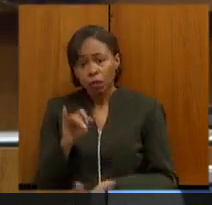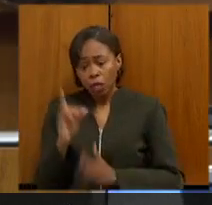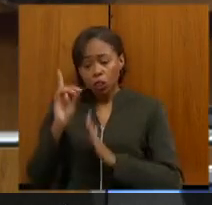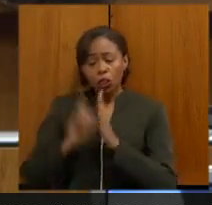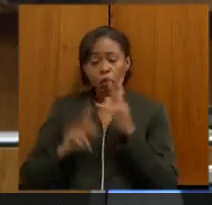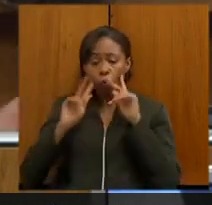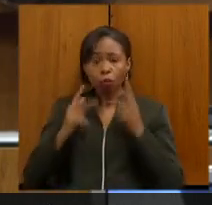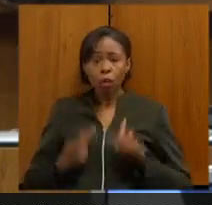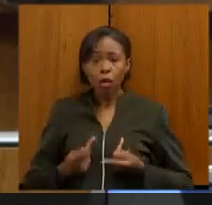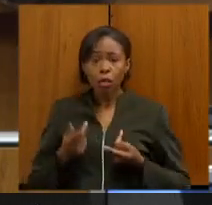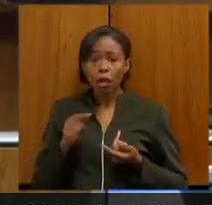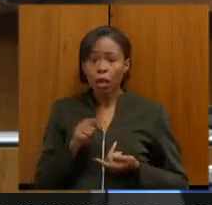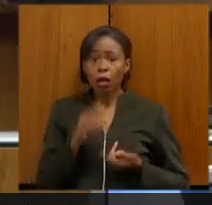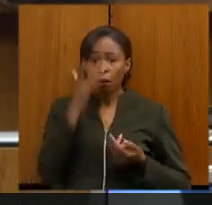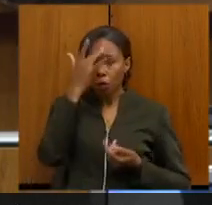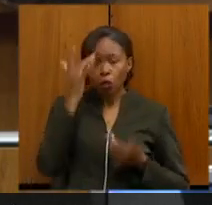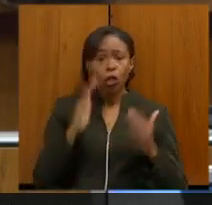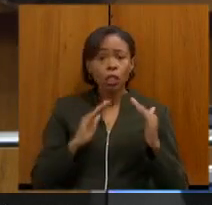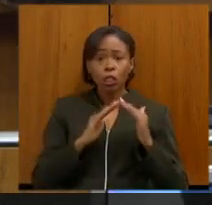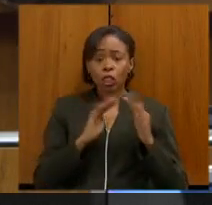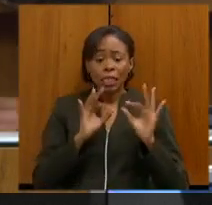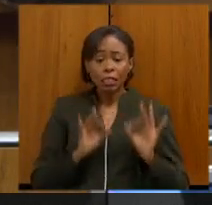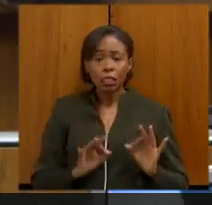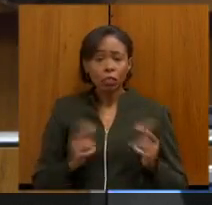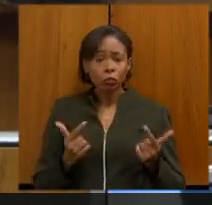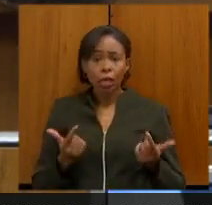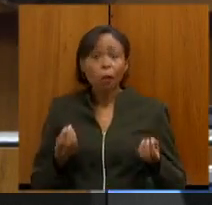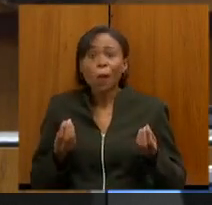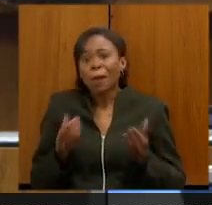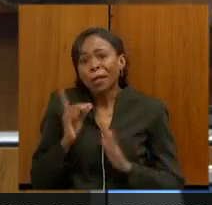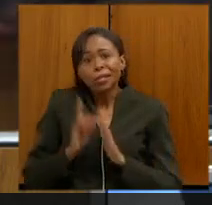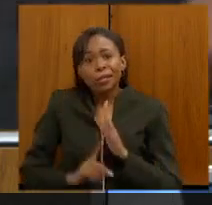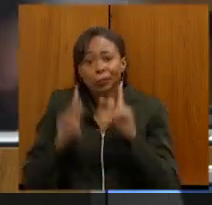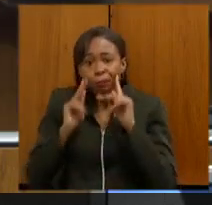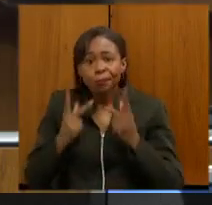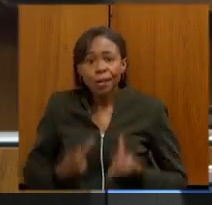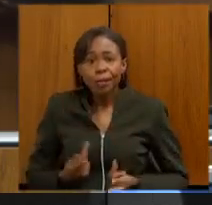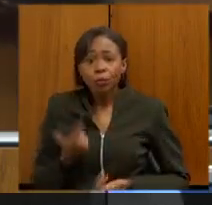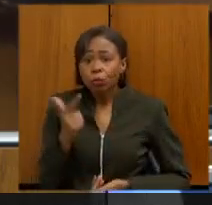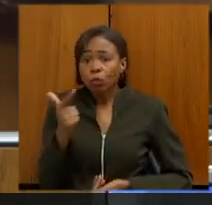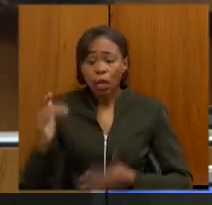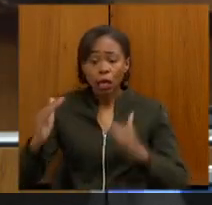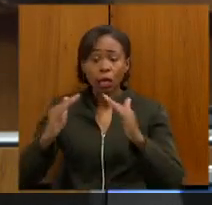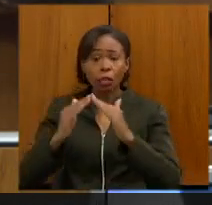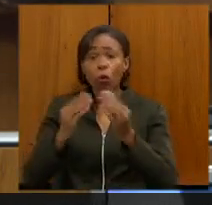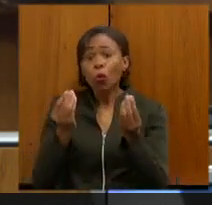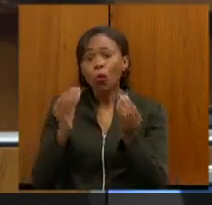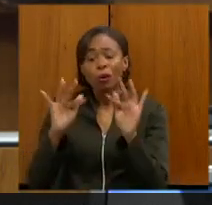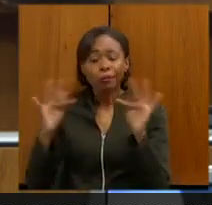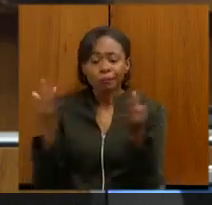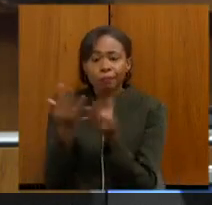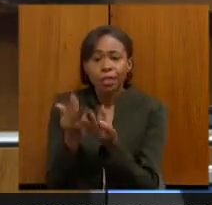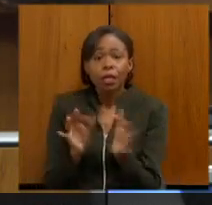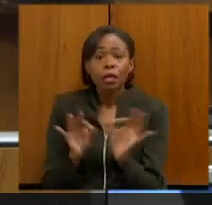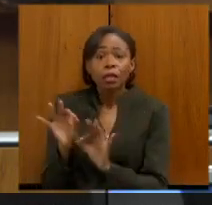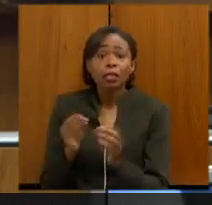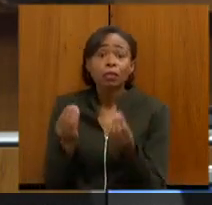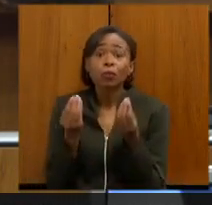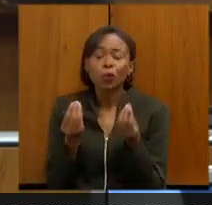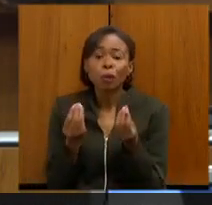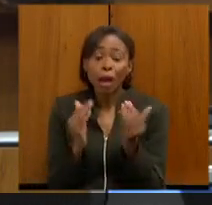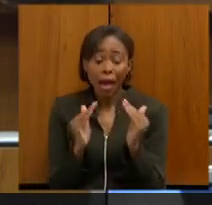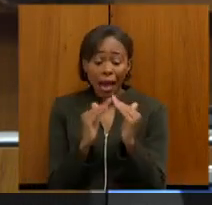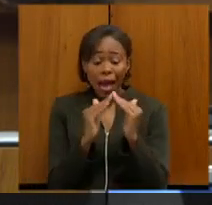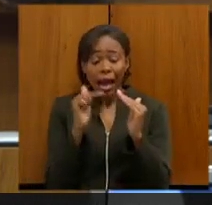pessoa tem uma moradia digna existe Claro que não quero têm moradia como é que você vai querer uma família sem sem ter uma casa casa é a